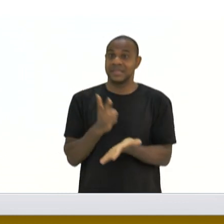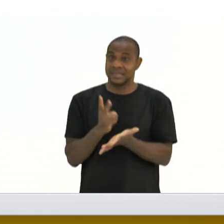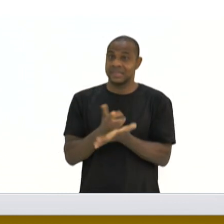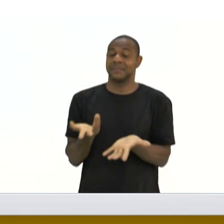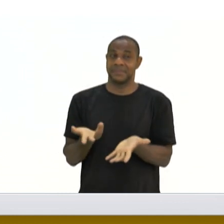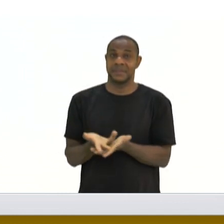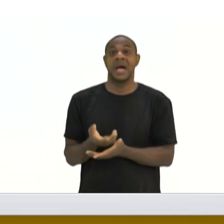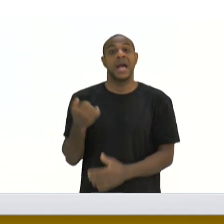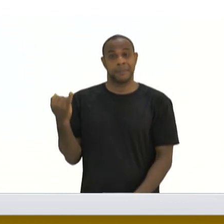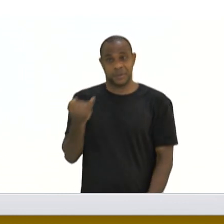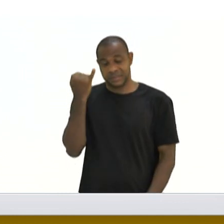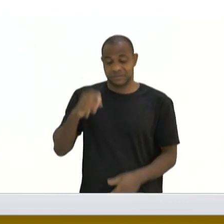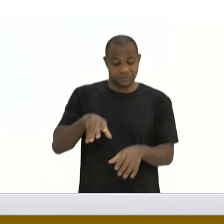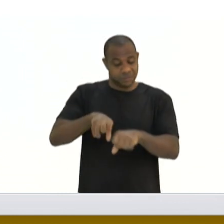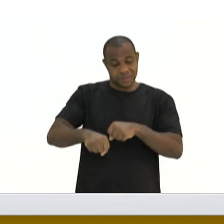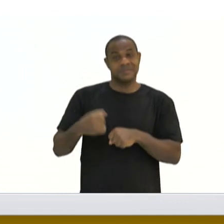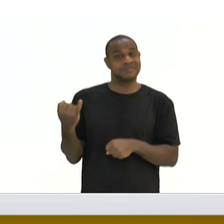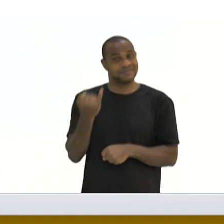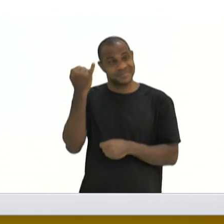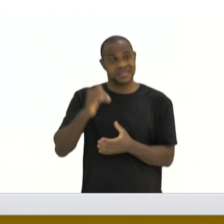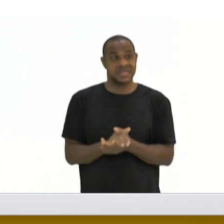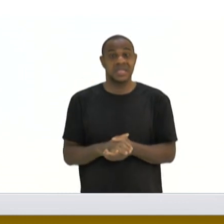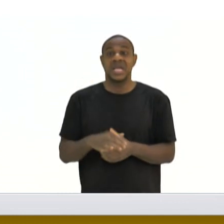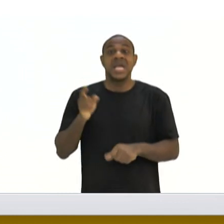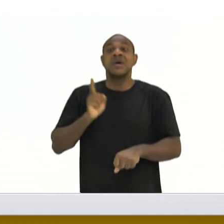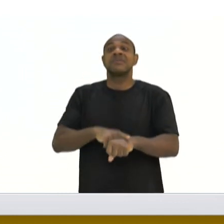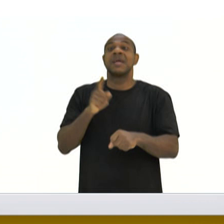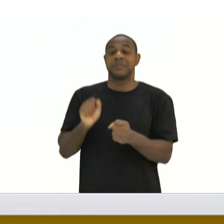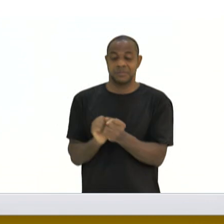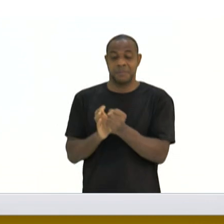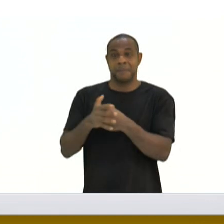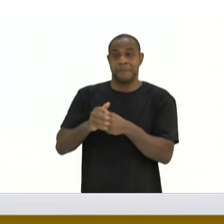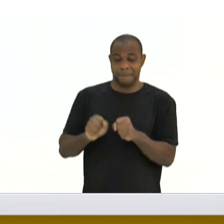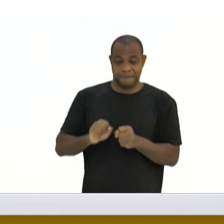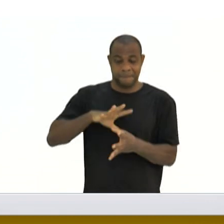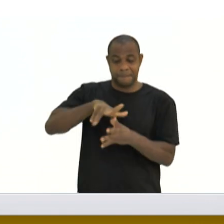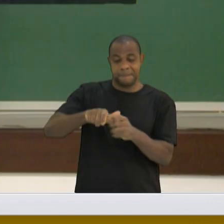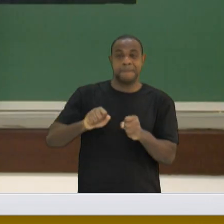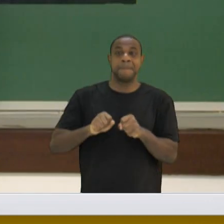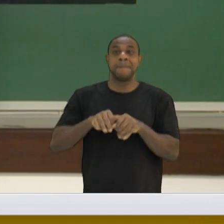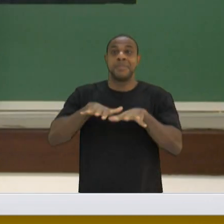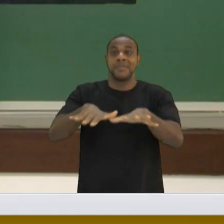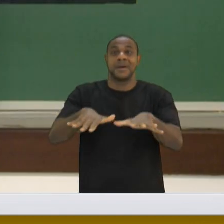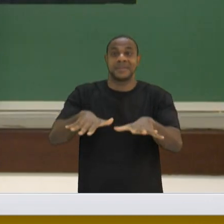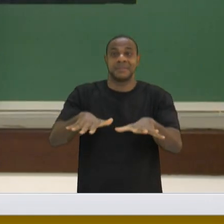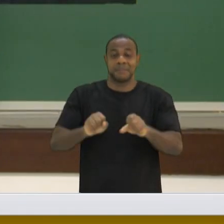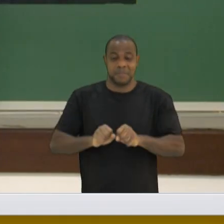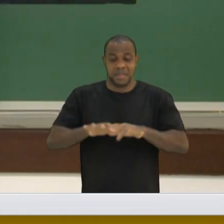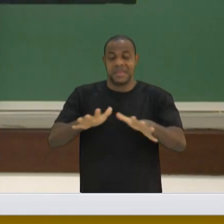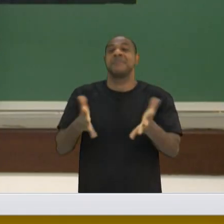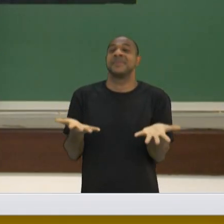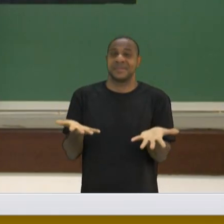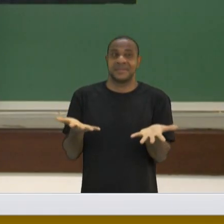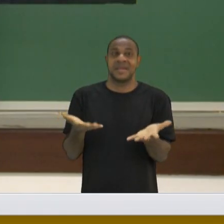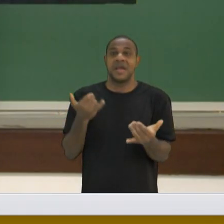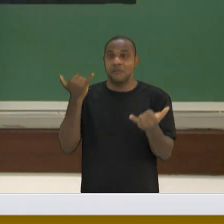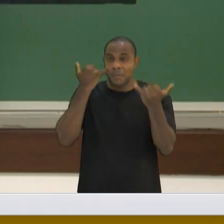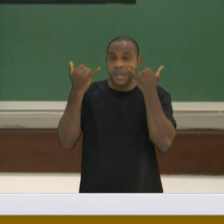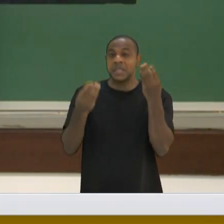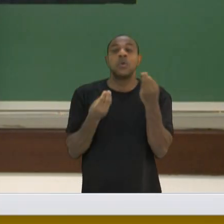a importância da formação e nesse tempo de pandemia a formação veio porque meio pelo pela internet né